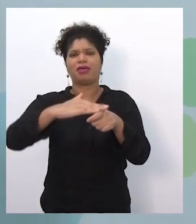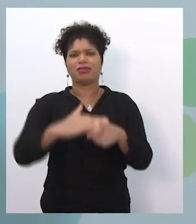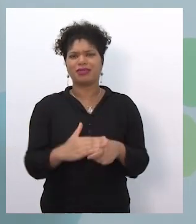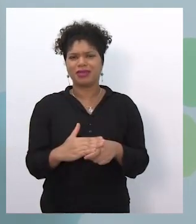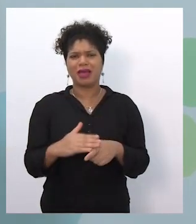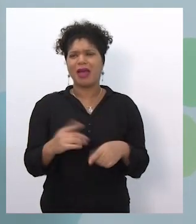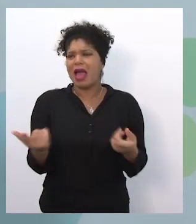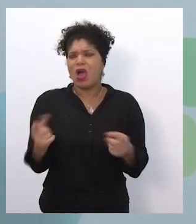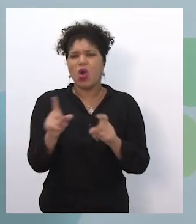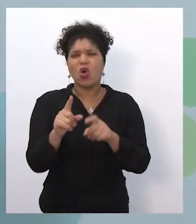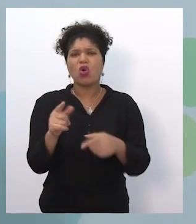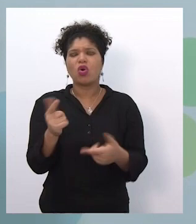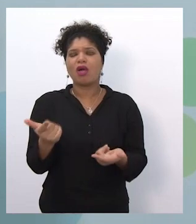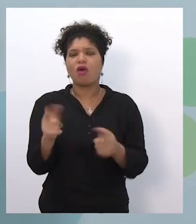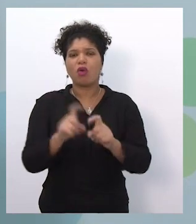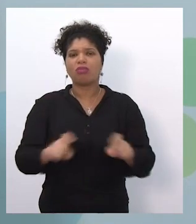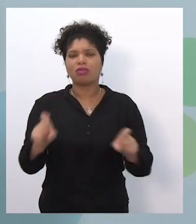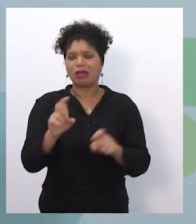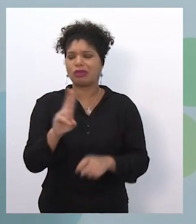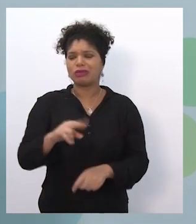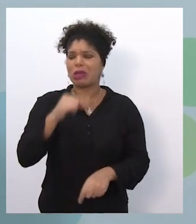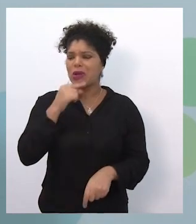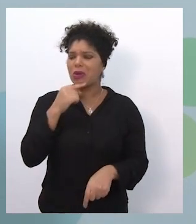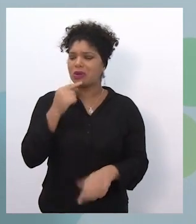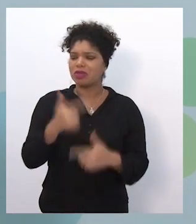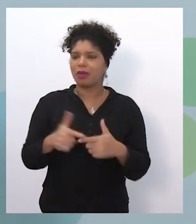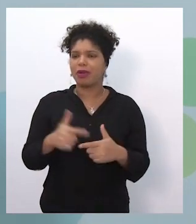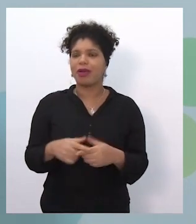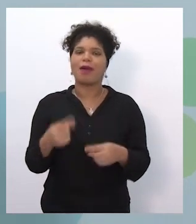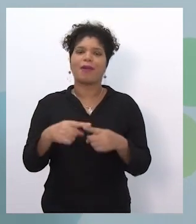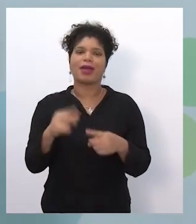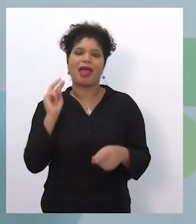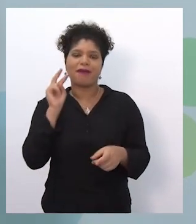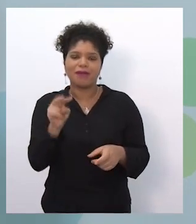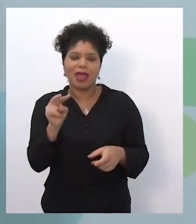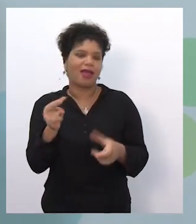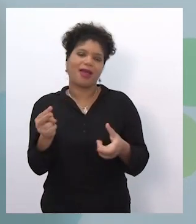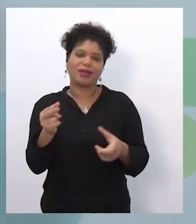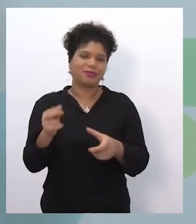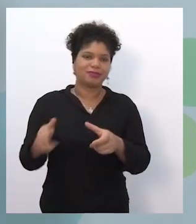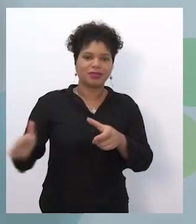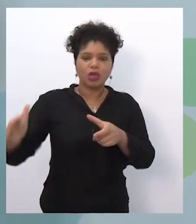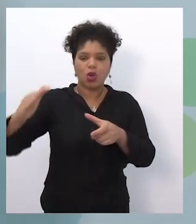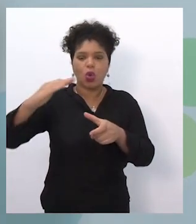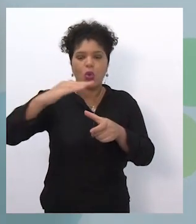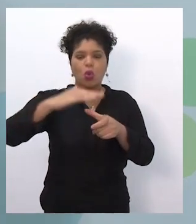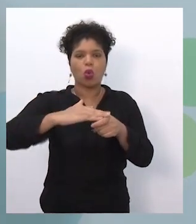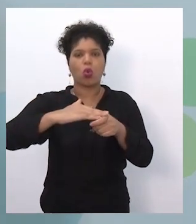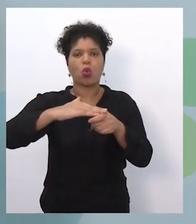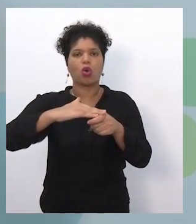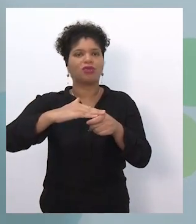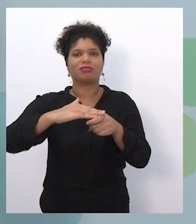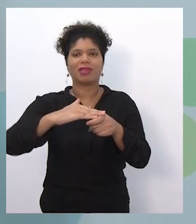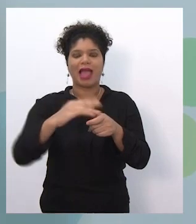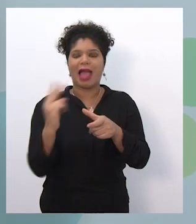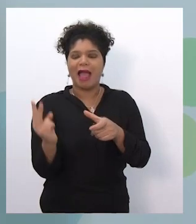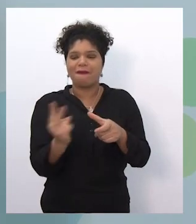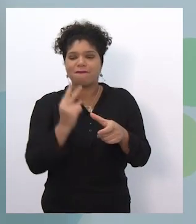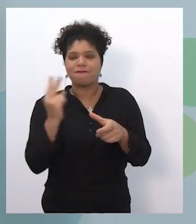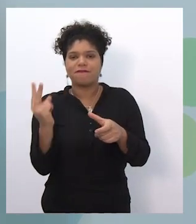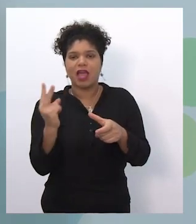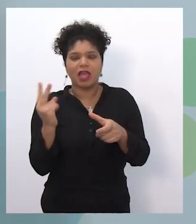de funcionar, o que está acontecendo? Aí chega lá, a gente enfrenta isso, que tem um monitor em cima